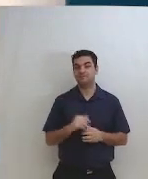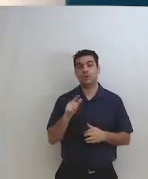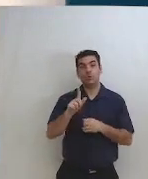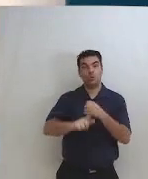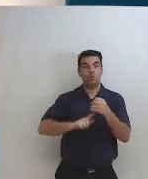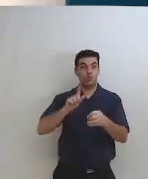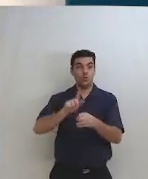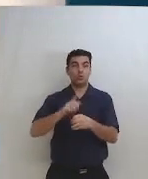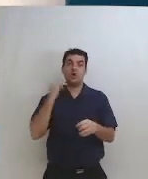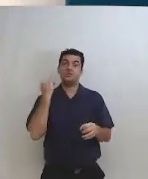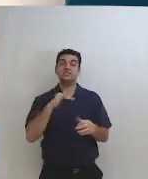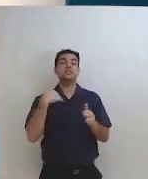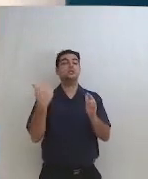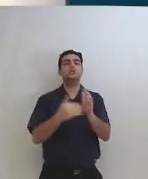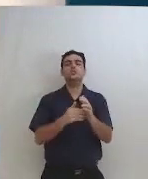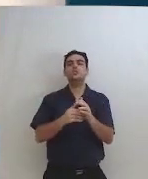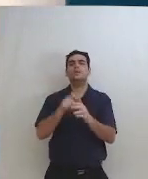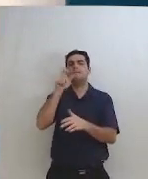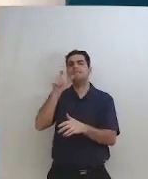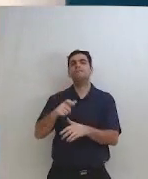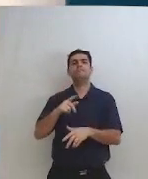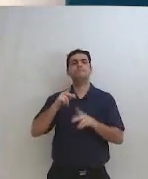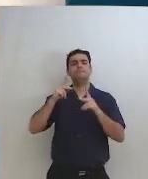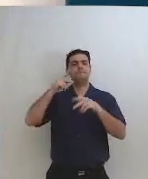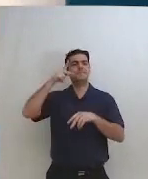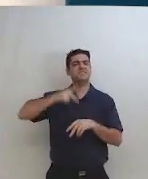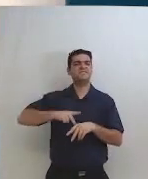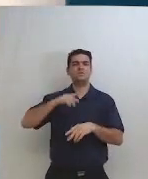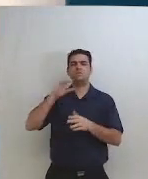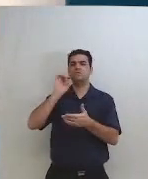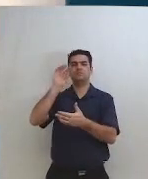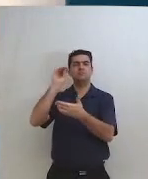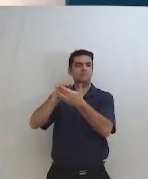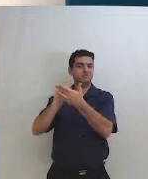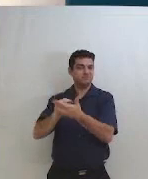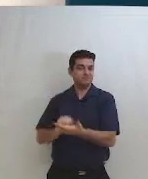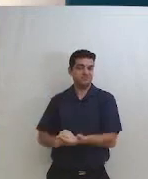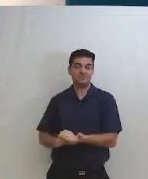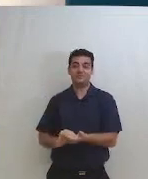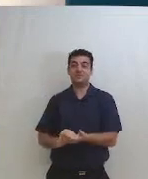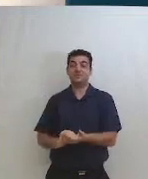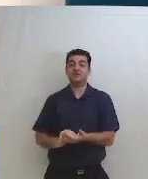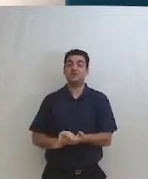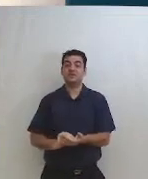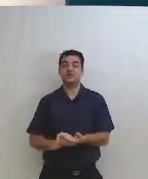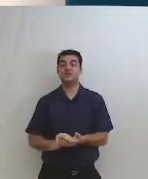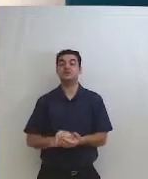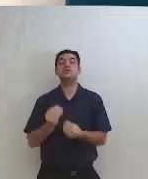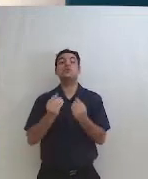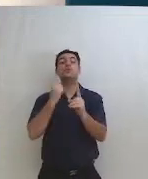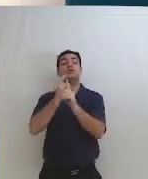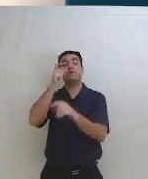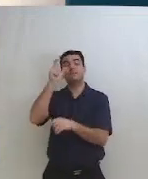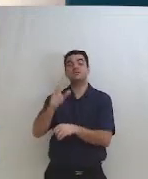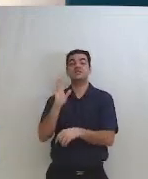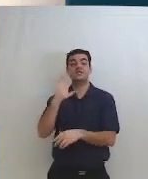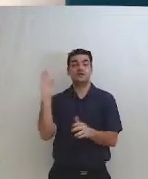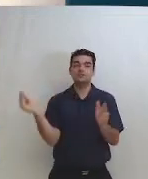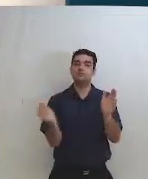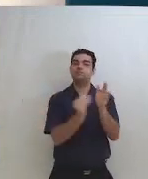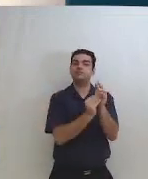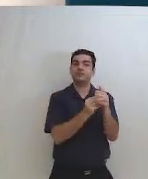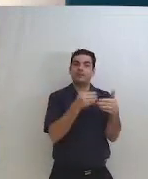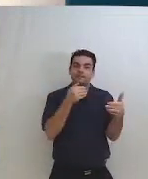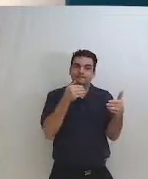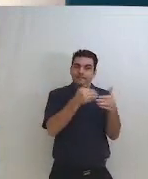contas de usuários de qualquer dos seus serviços, especialmente a location history, que estiveram nas proximidades do local do crime ou